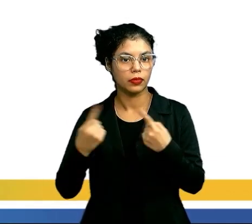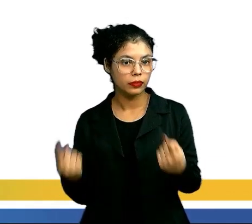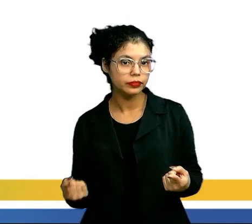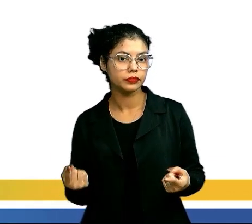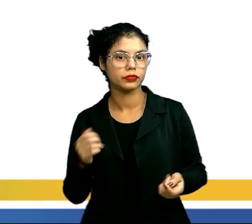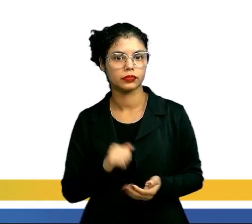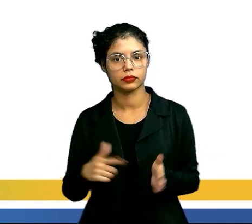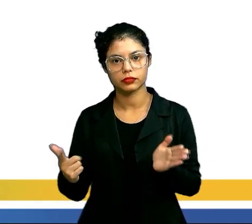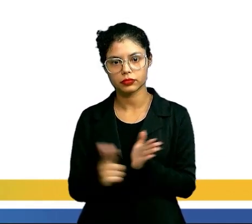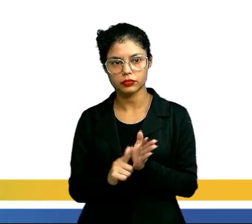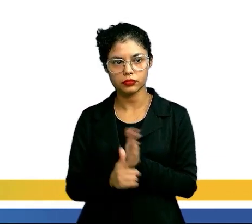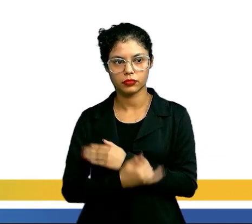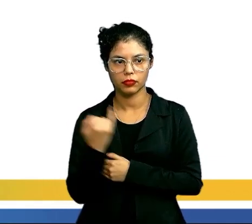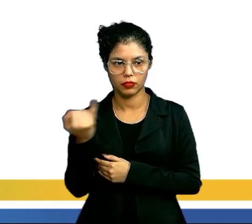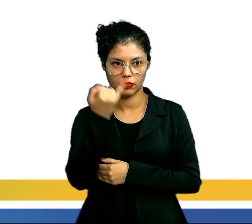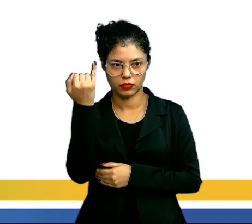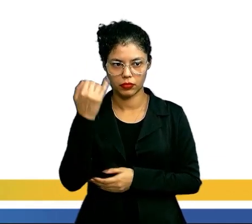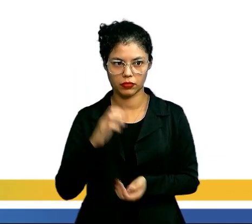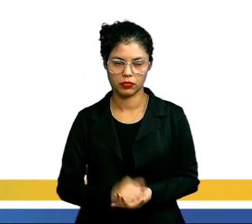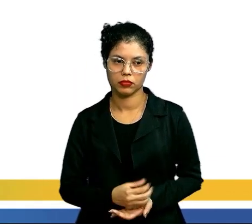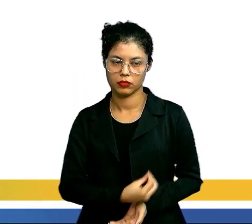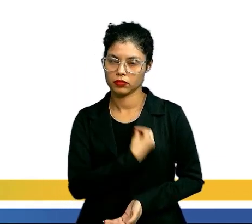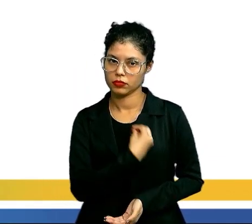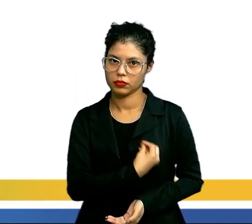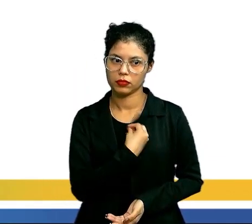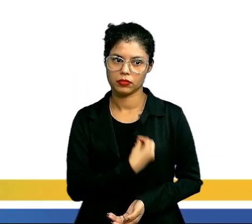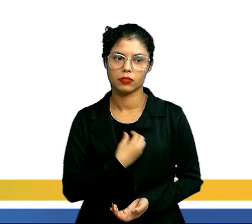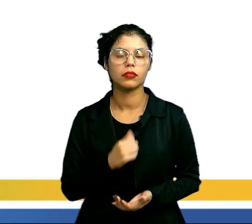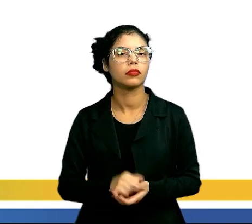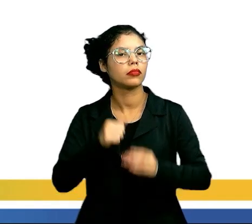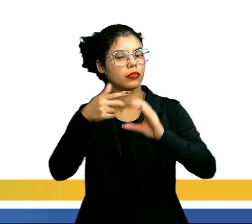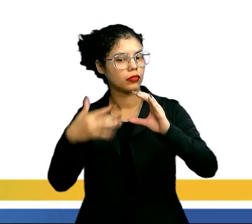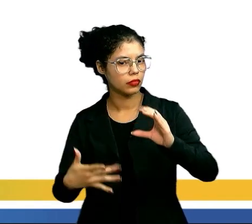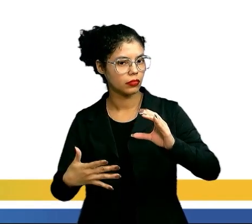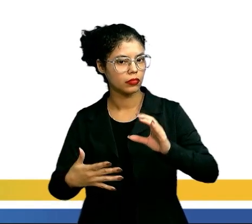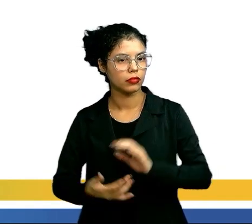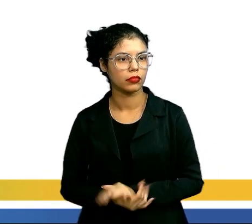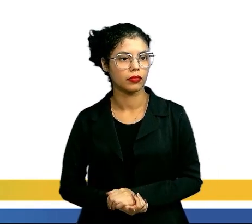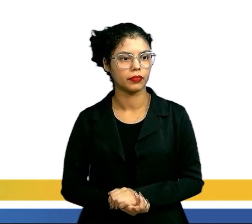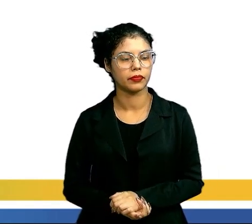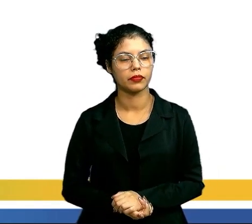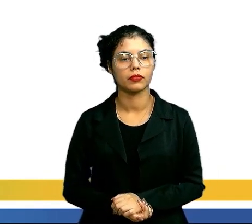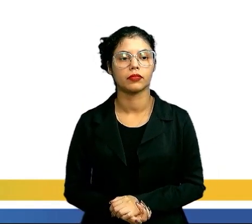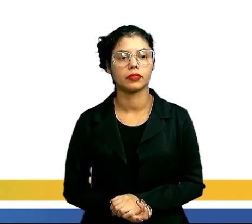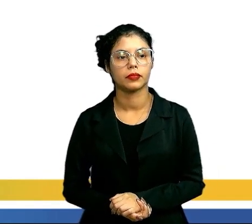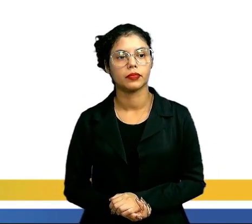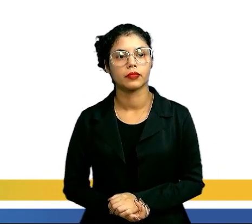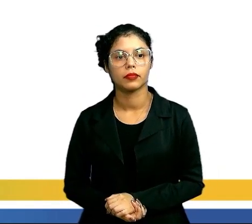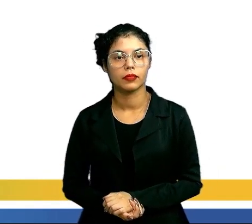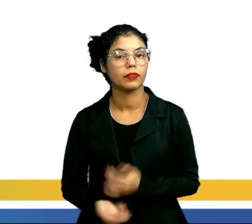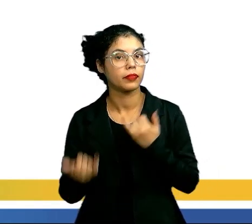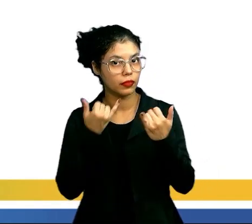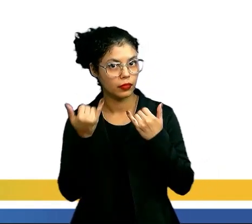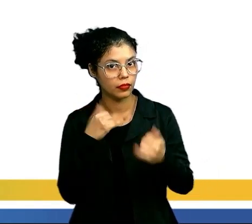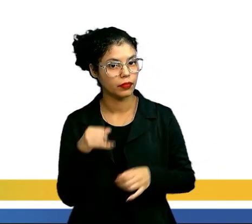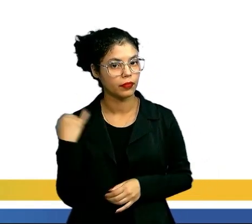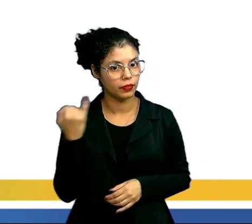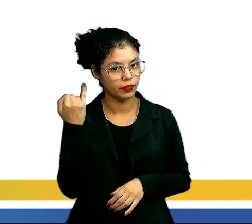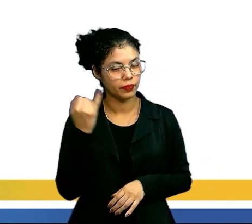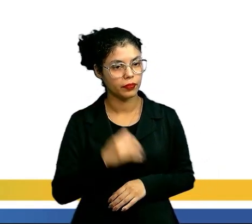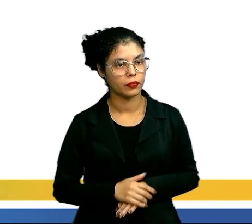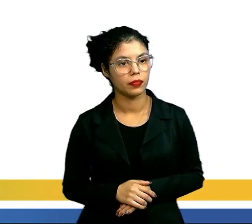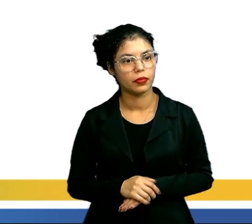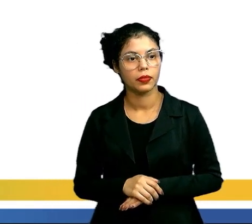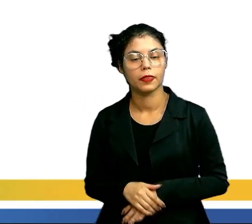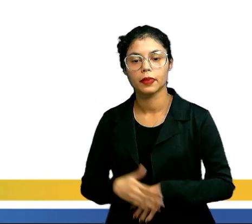Portanto, o olfato desempenha um papel importante para a sobrevivência dessa espécie. Grandes informações importantes,